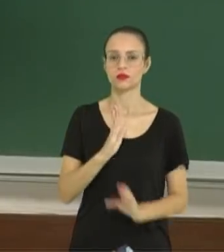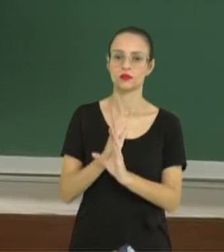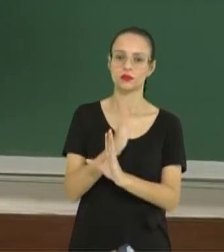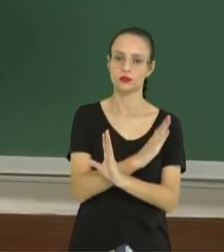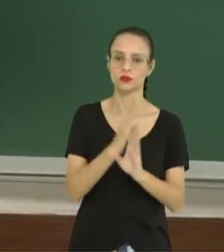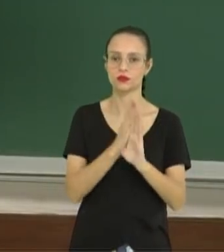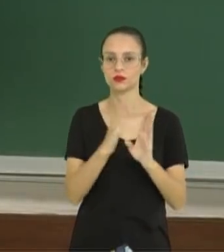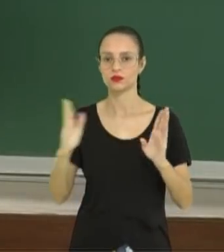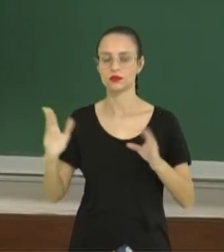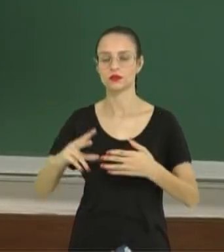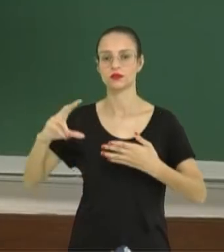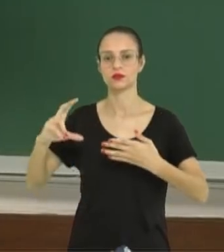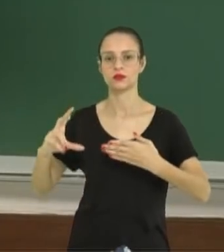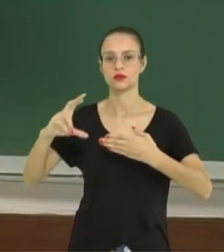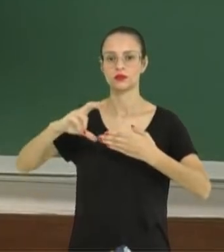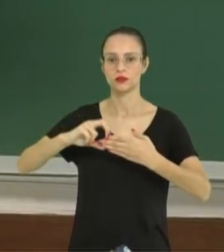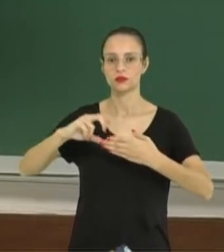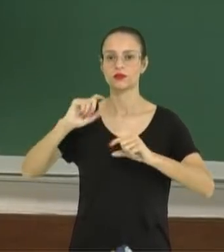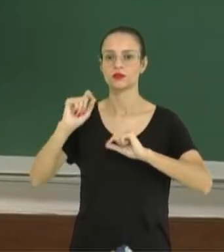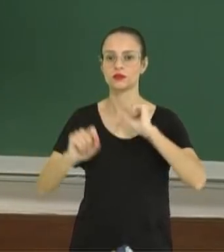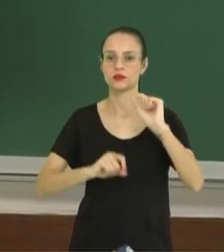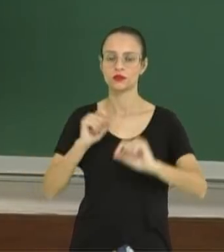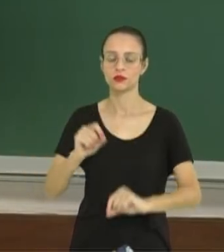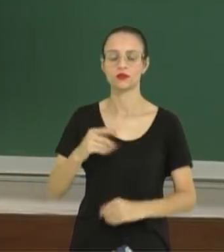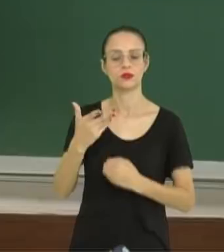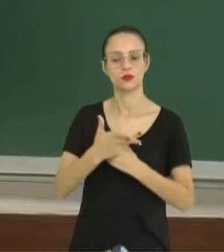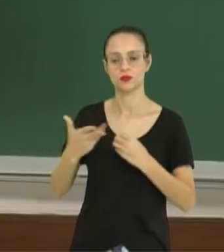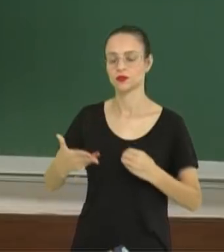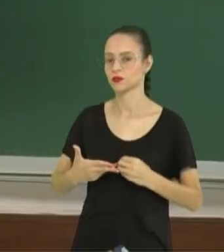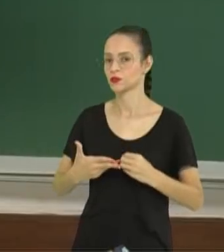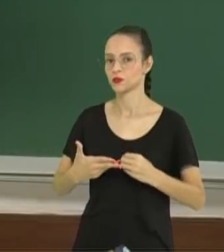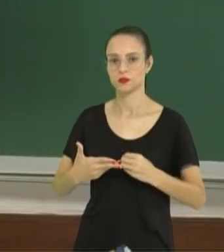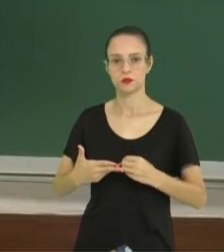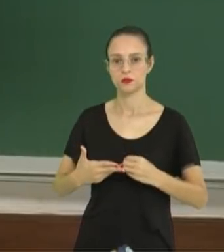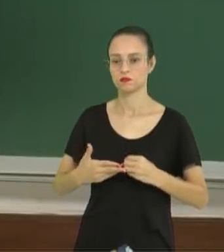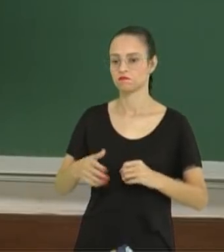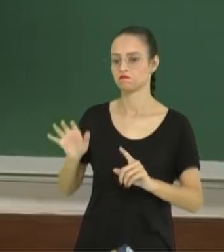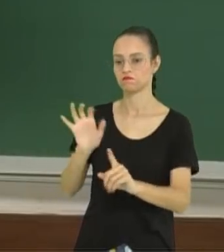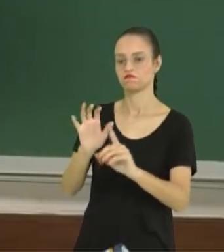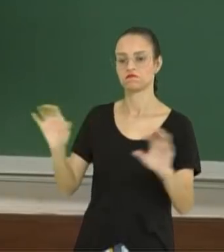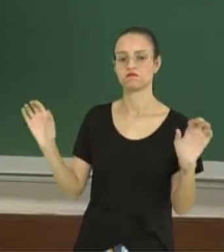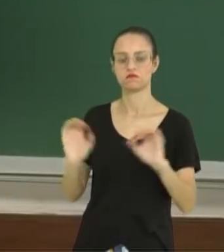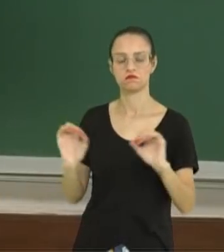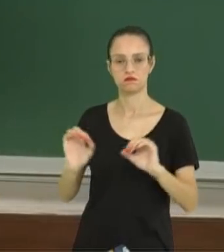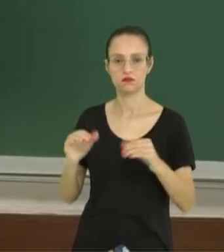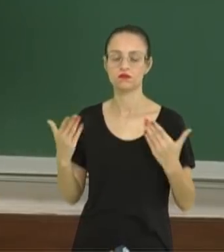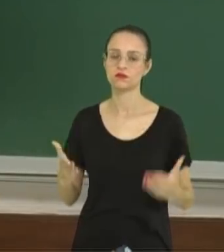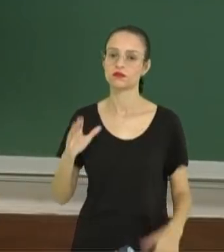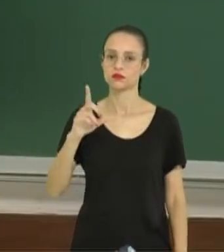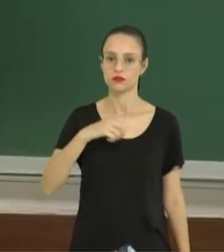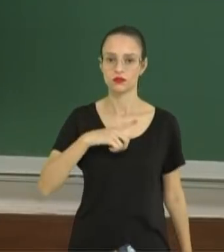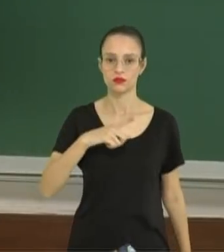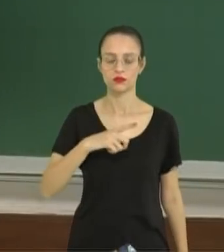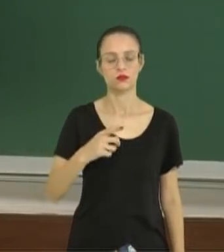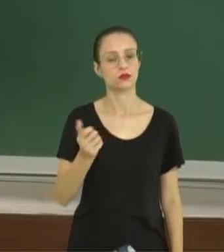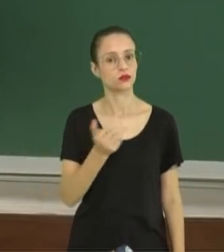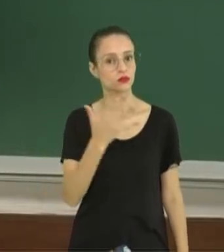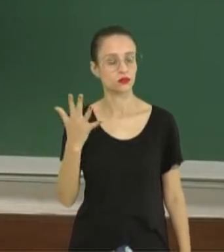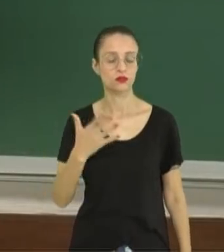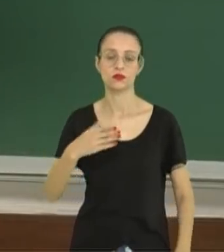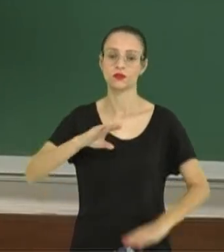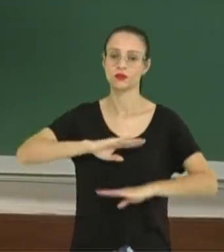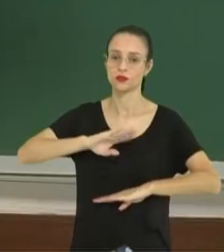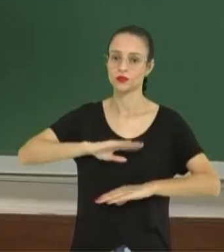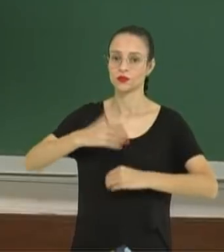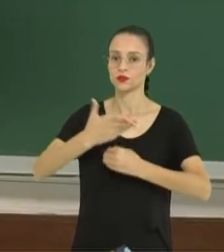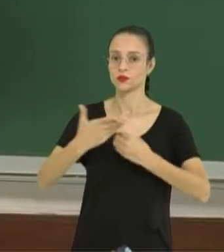pois com o neoliberalismo aí, o Estado não intervém muito nessa economia de mercado, visto alguma situação emergencial que o Estado vai se